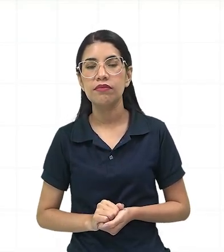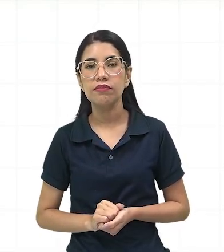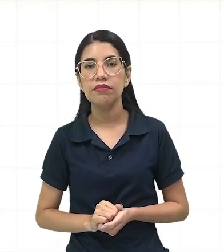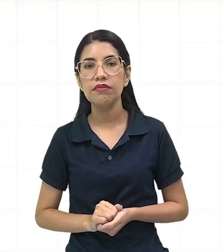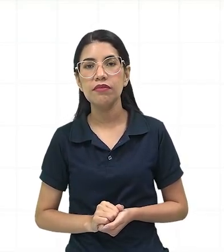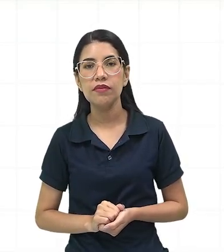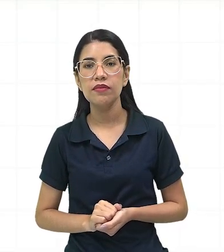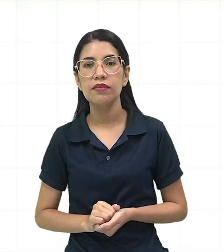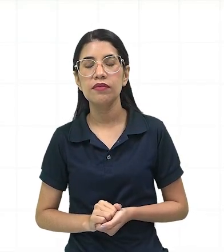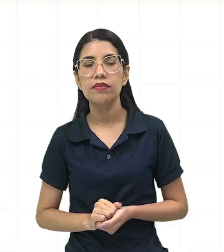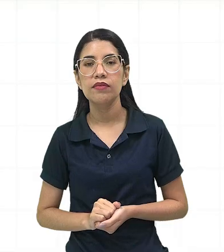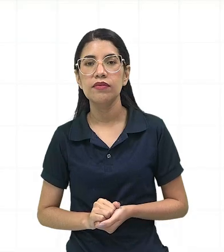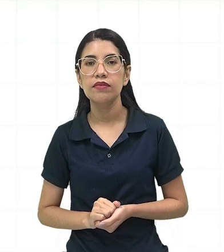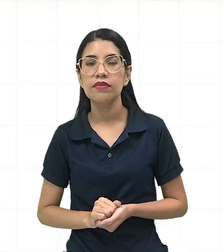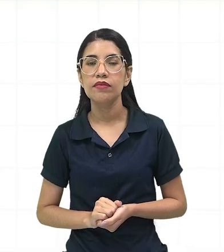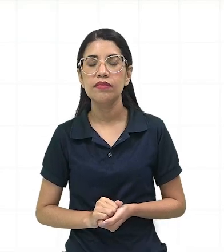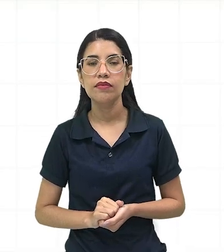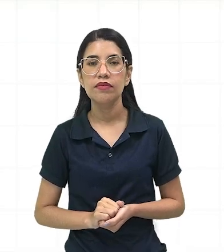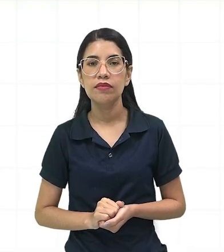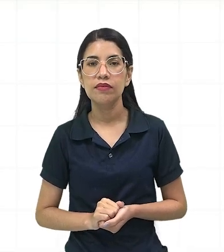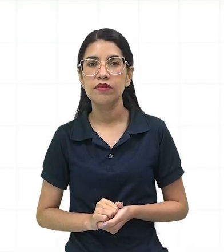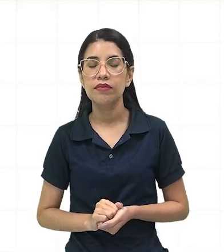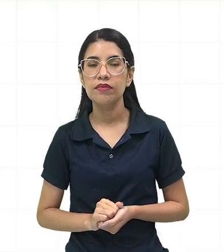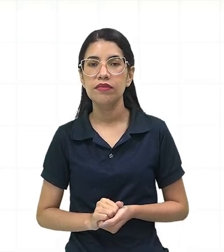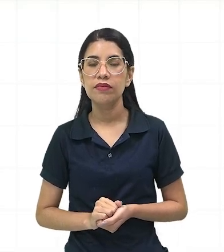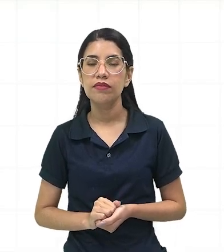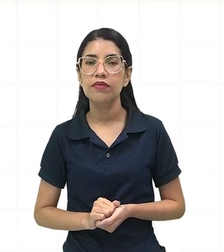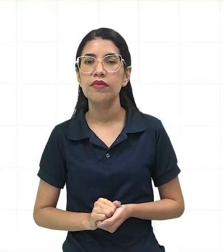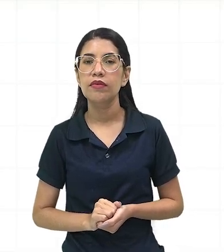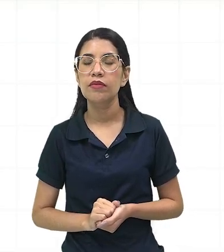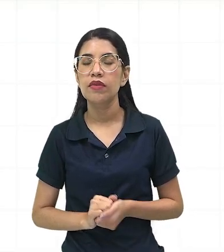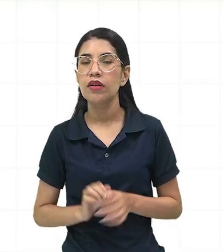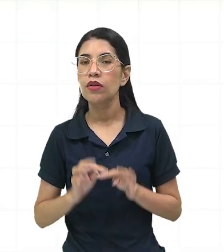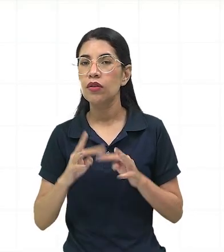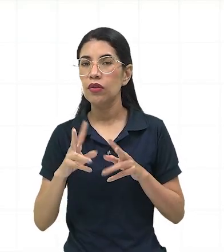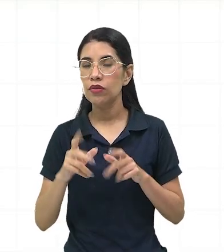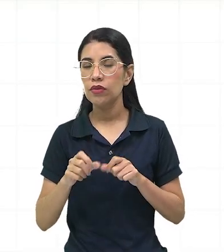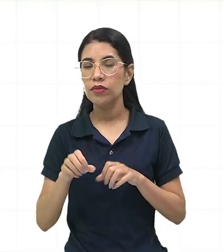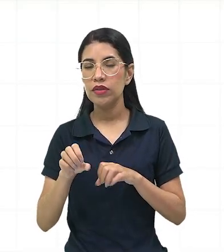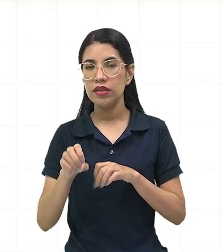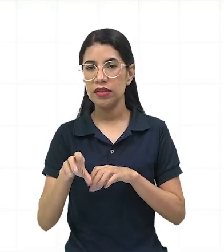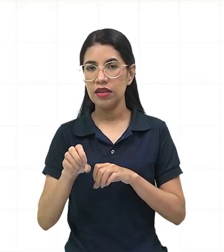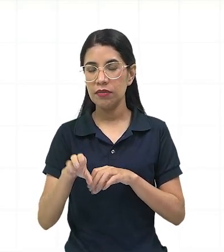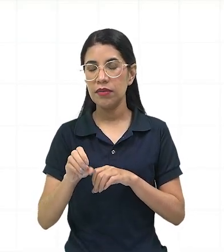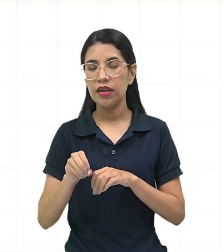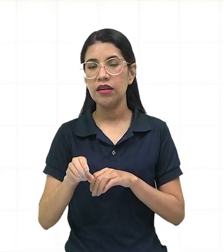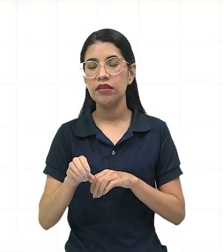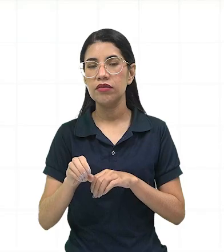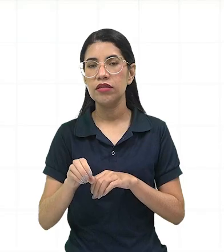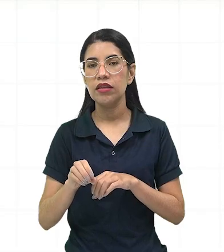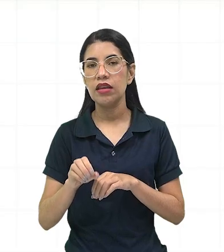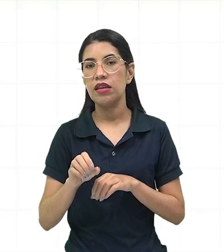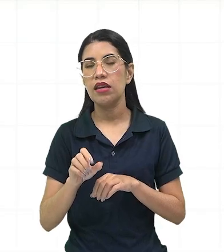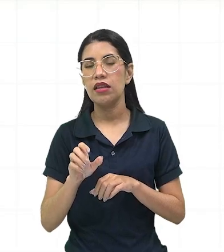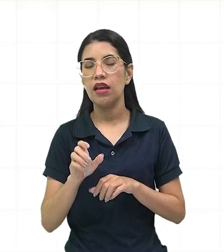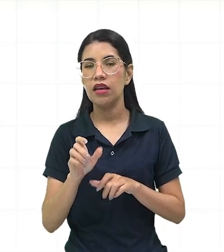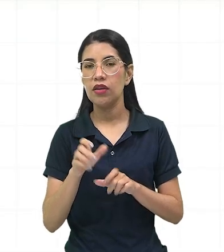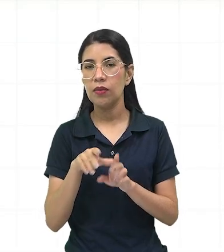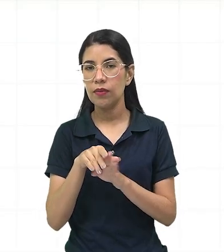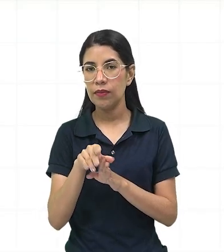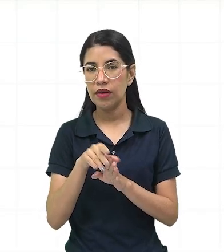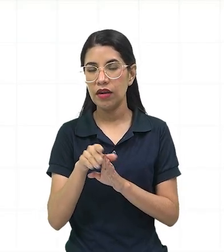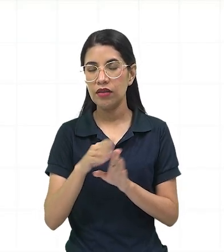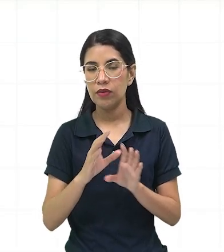é que todo ensinamento e todas as verdades que vão guiar aquela